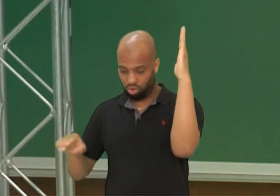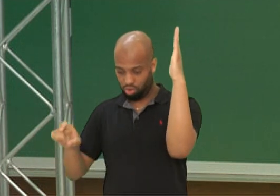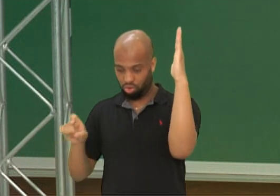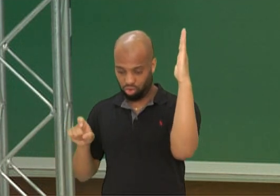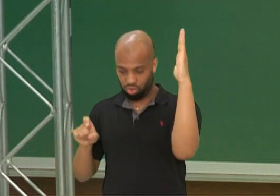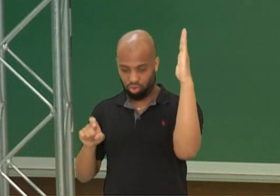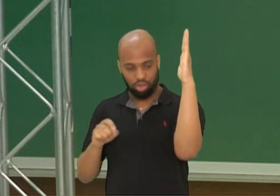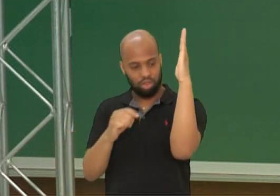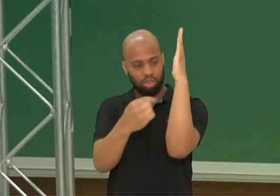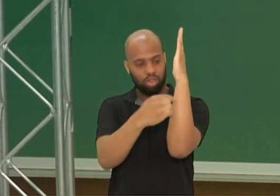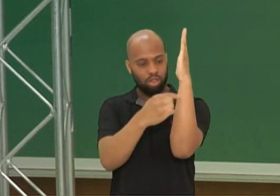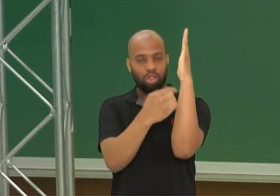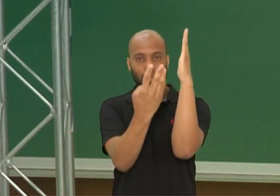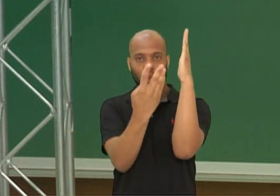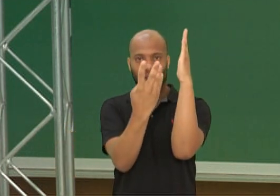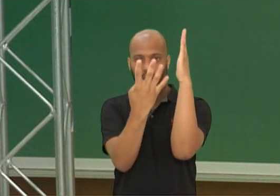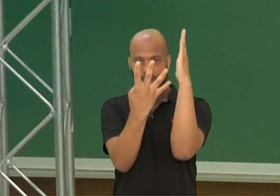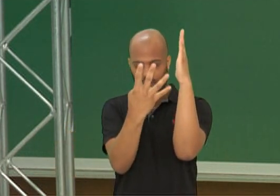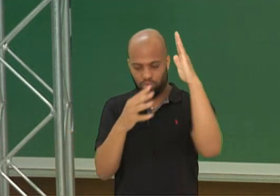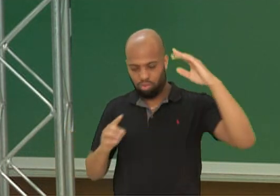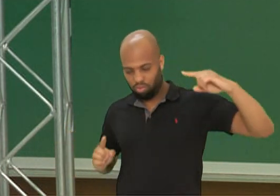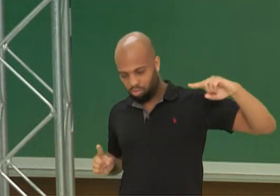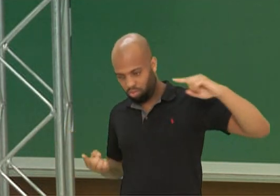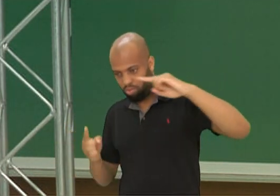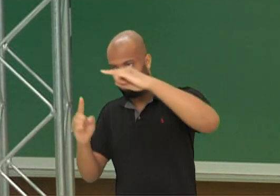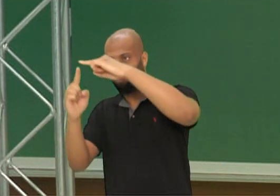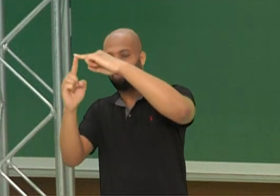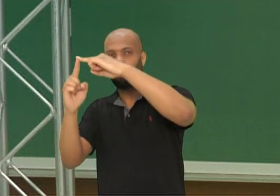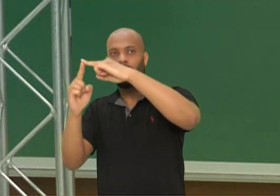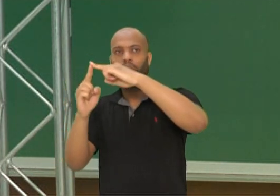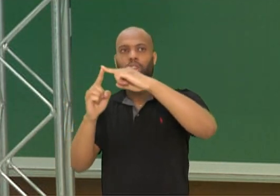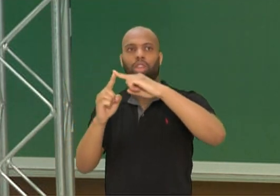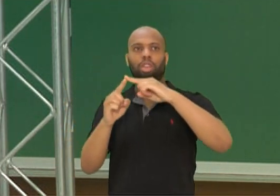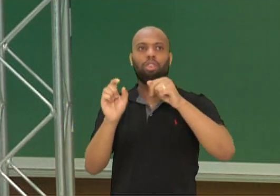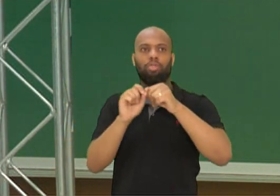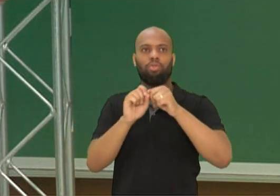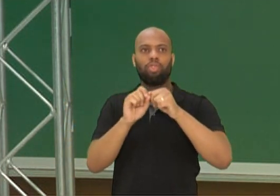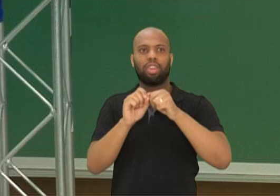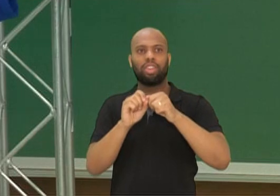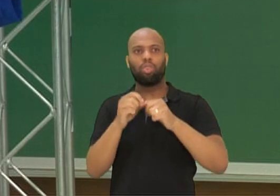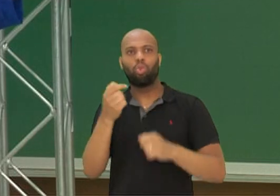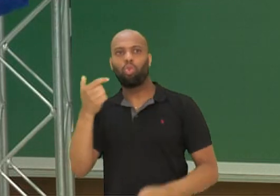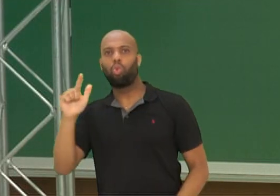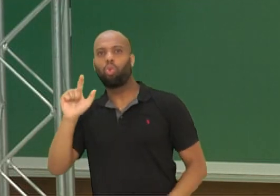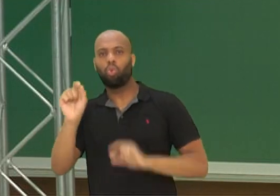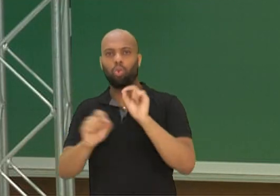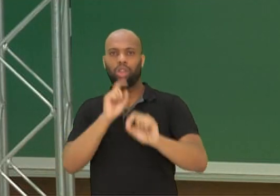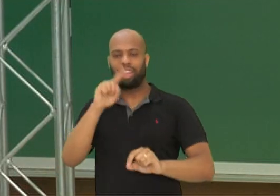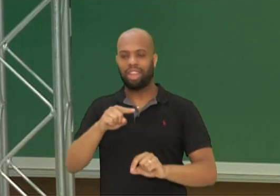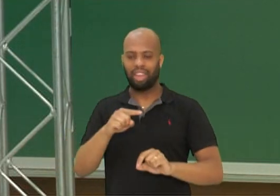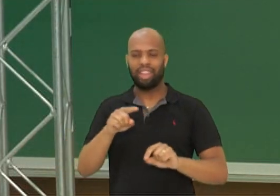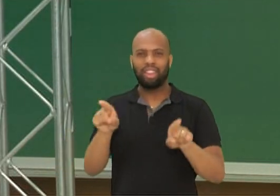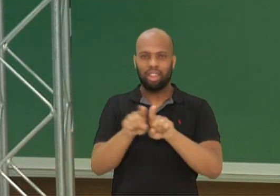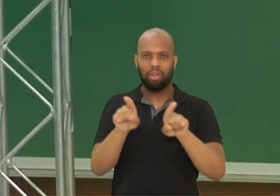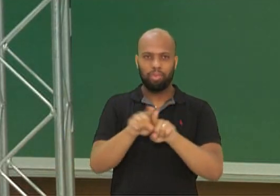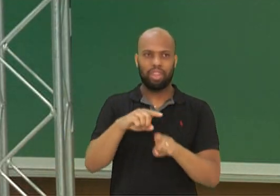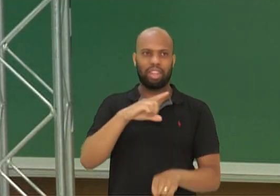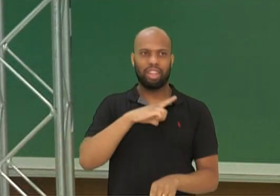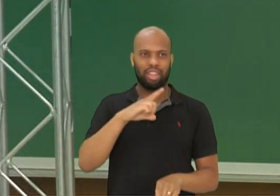x, sobe até 4 para y, marca o ponto. O senhor marcou até mais um ponto aqui para você, que seria o 3 e o 8.